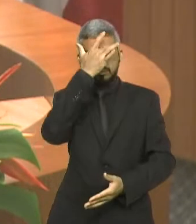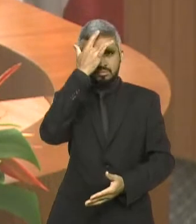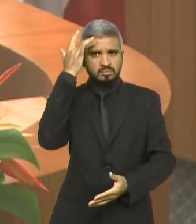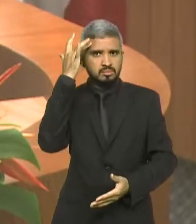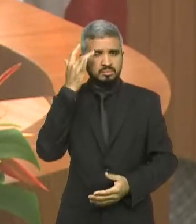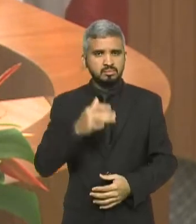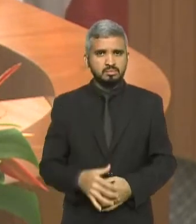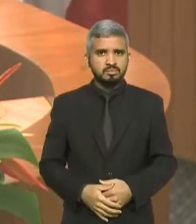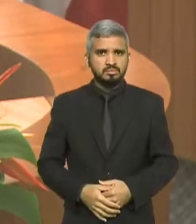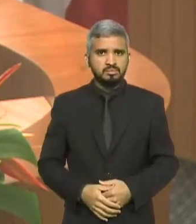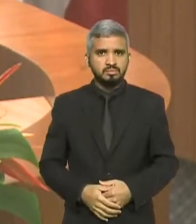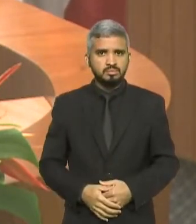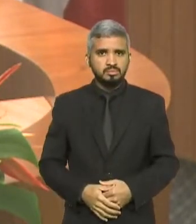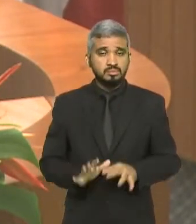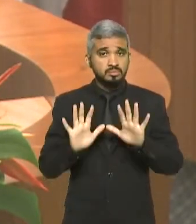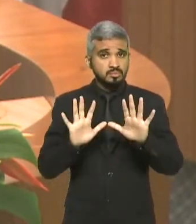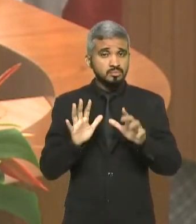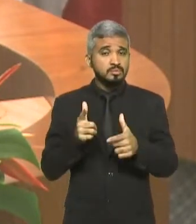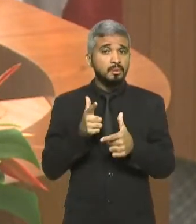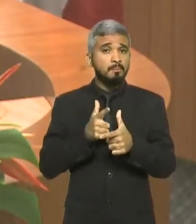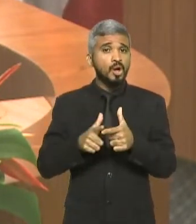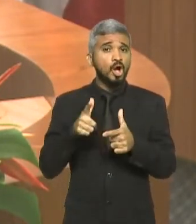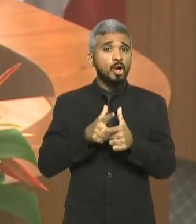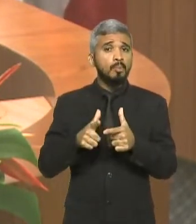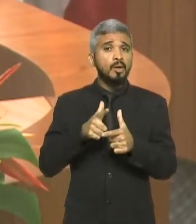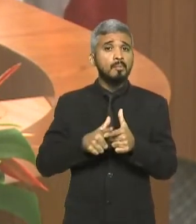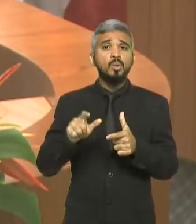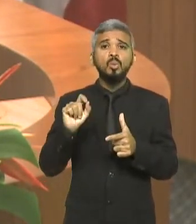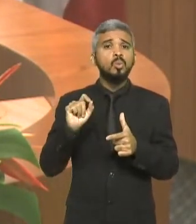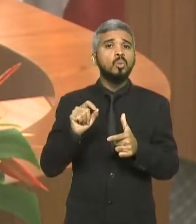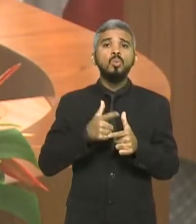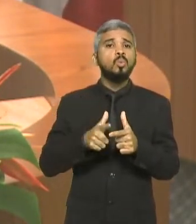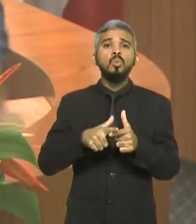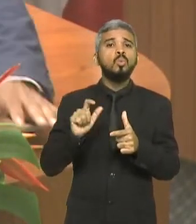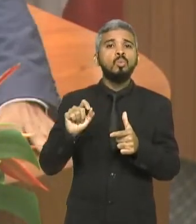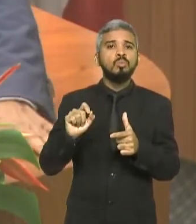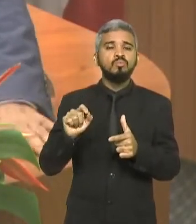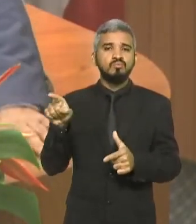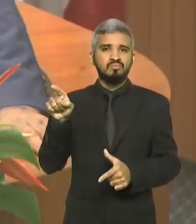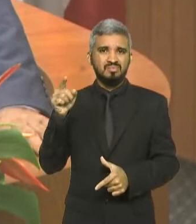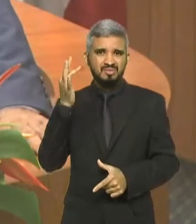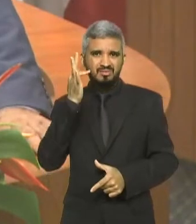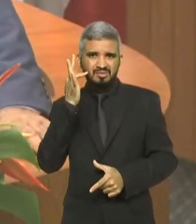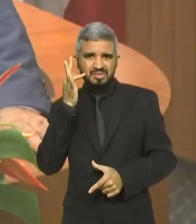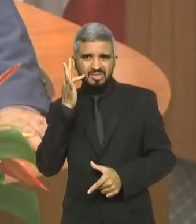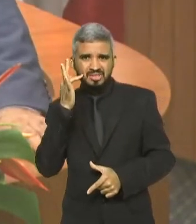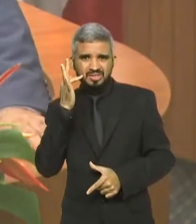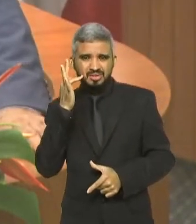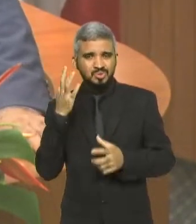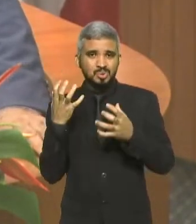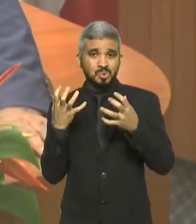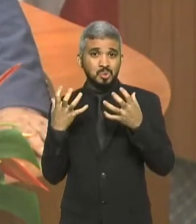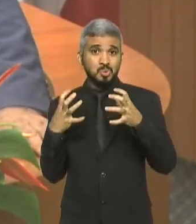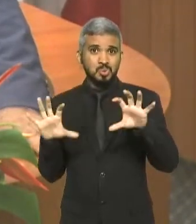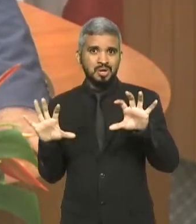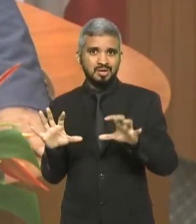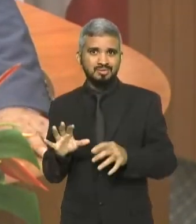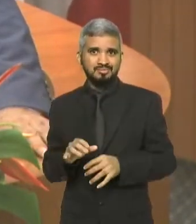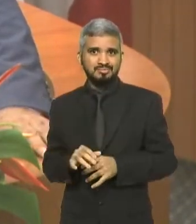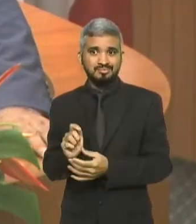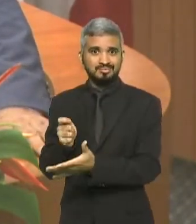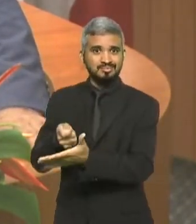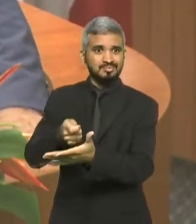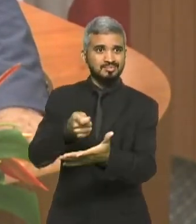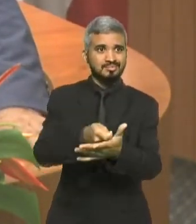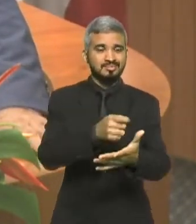é, o governo não tem boa vontade, não tem interesse. É muito melhor ele levar para o